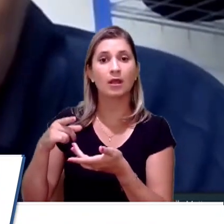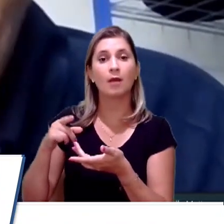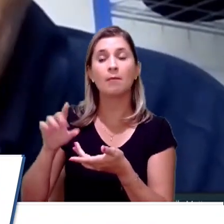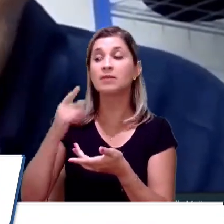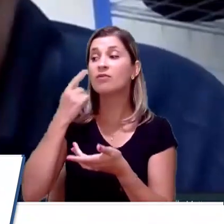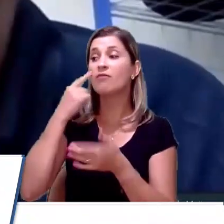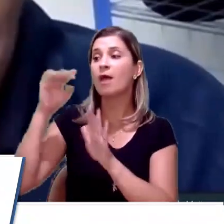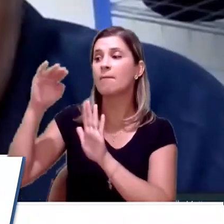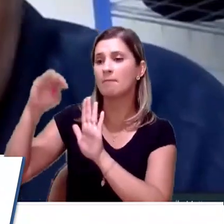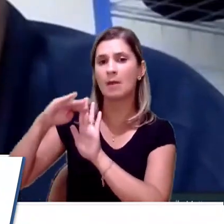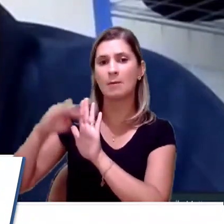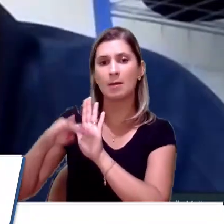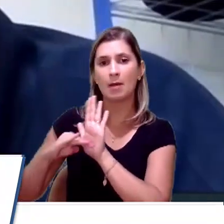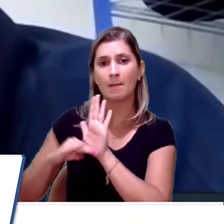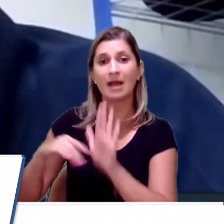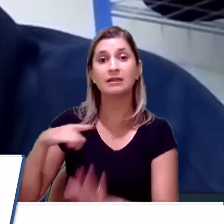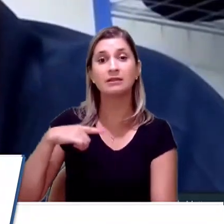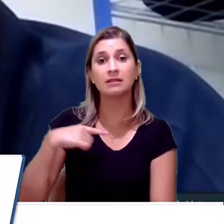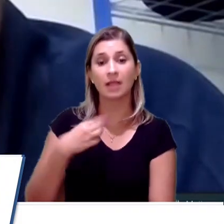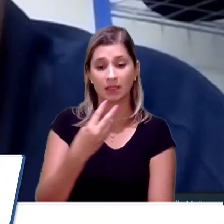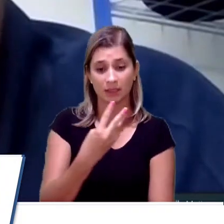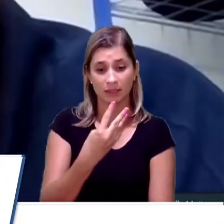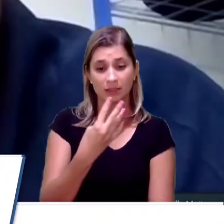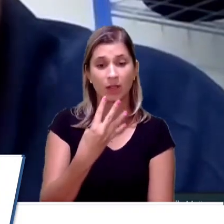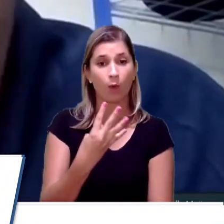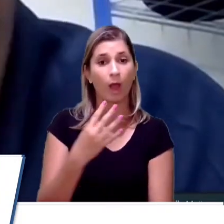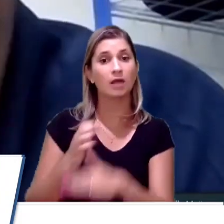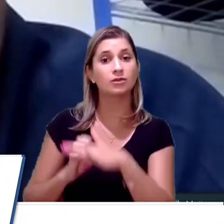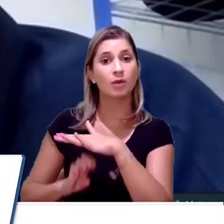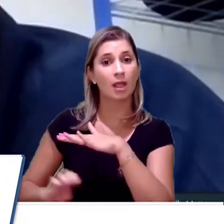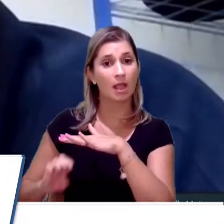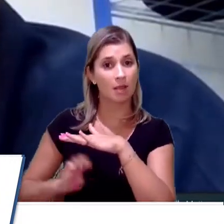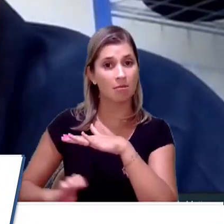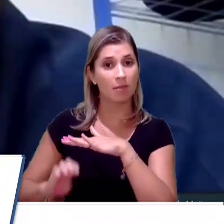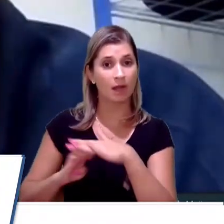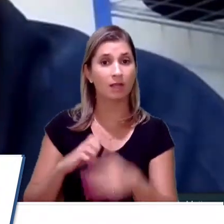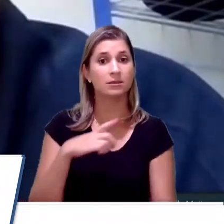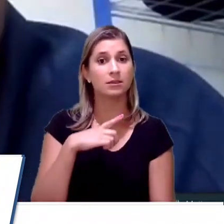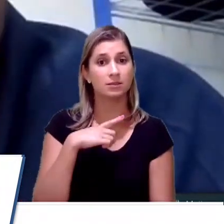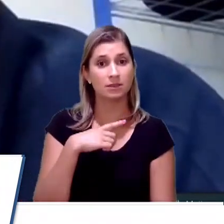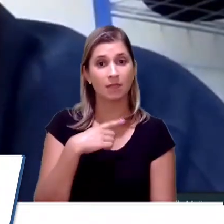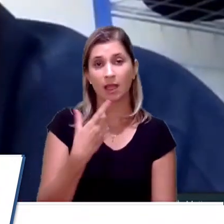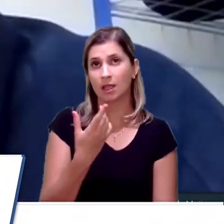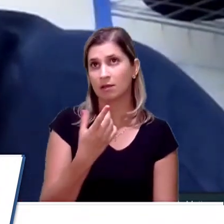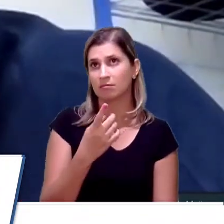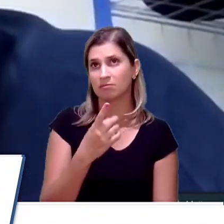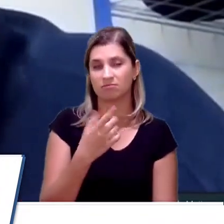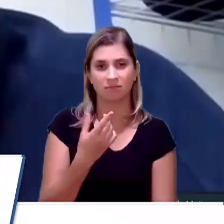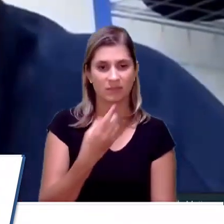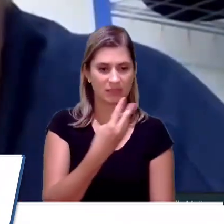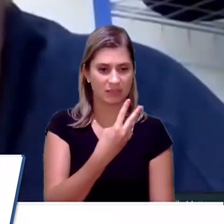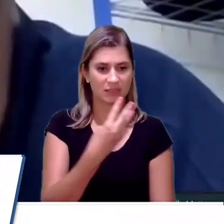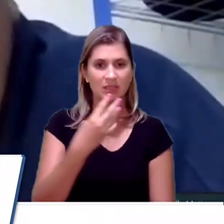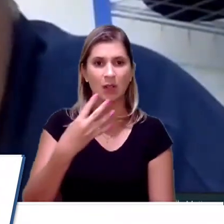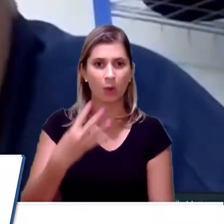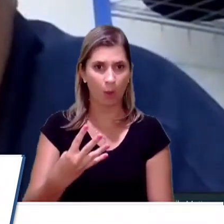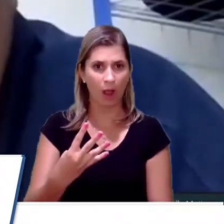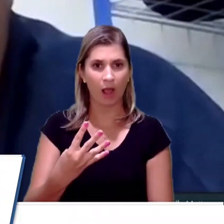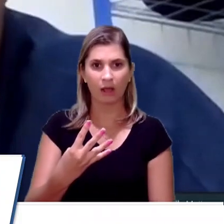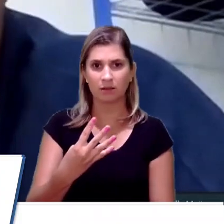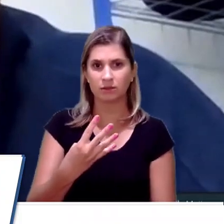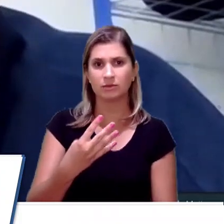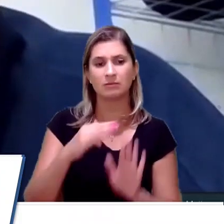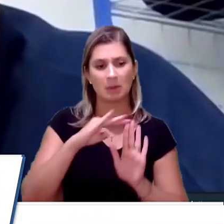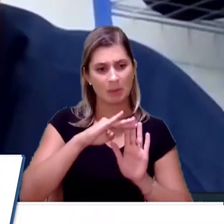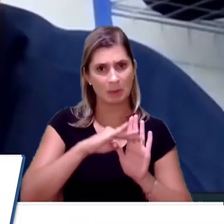são 34. Ele tem 34, 17, 34. Você vê o hall quando você